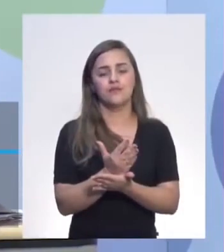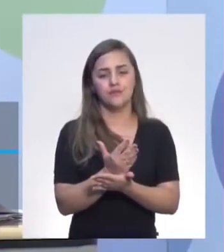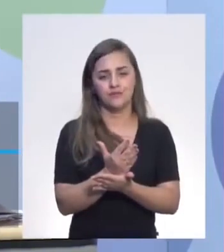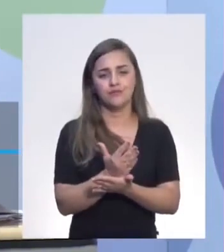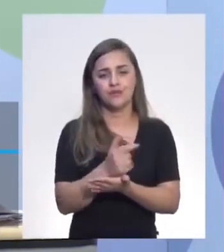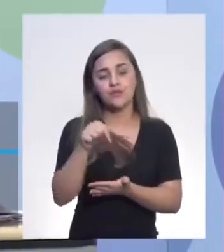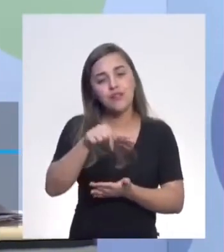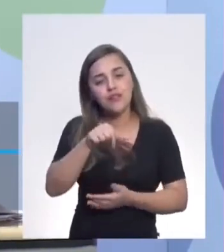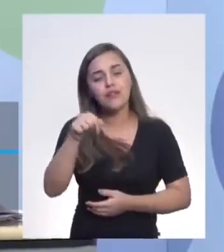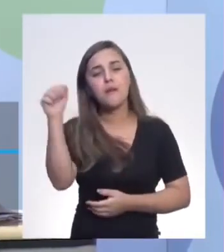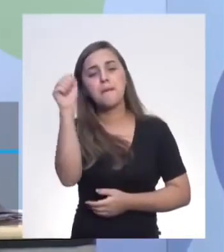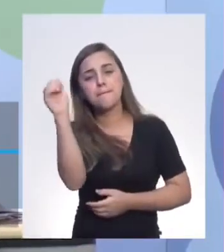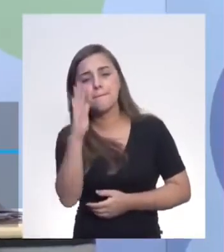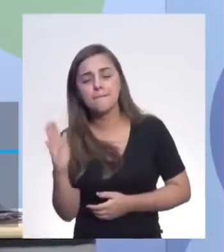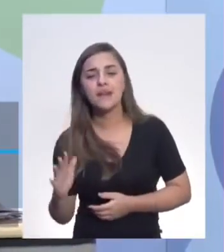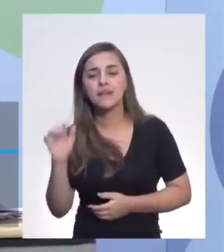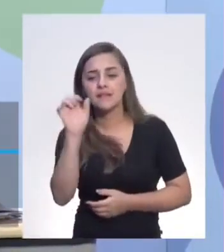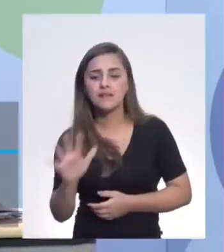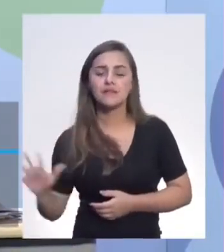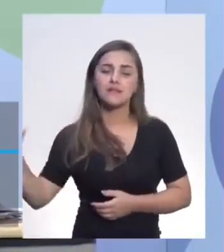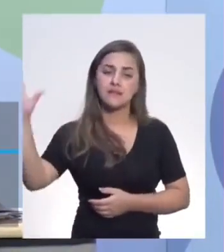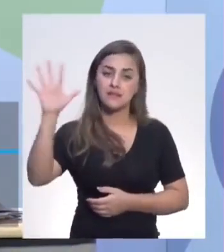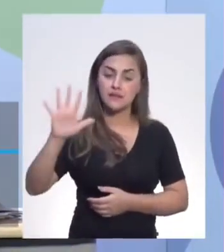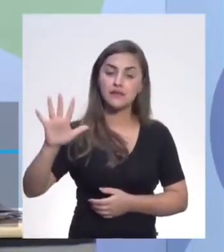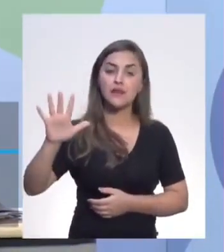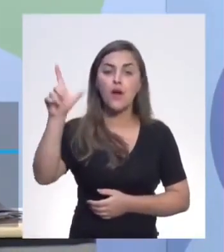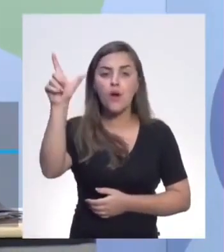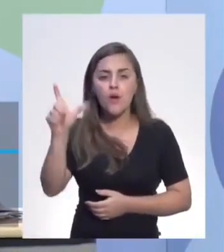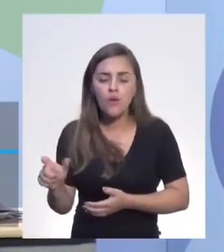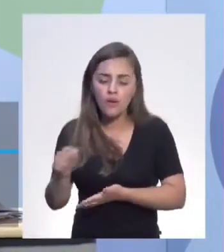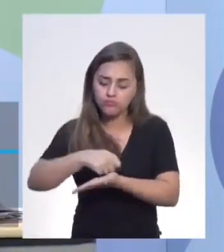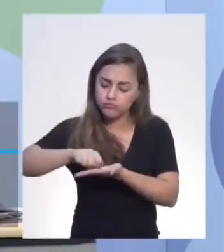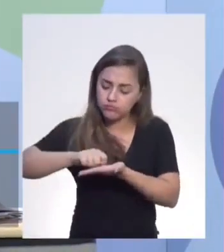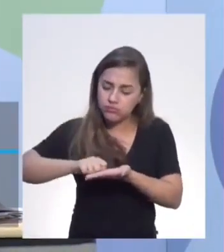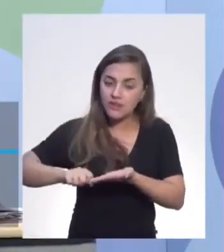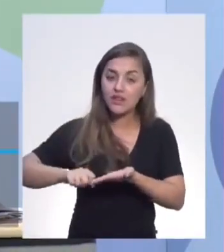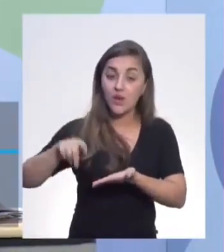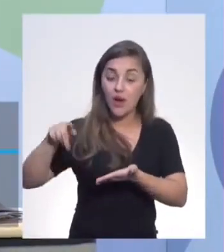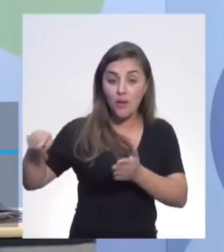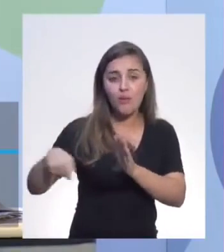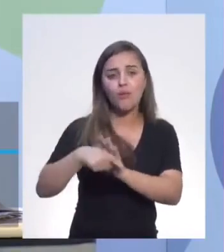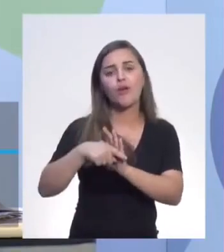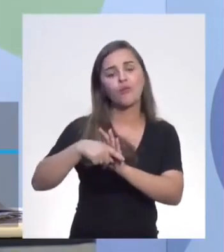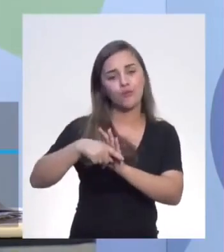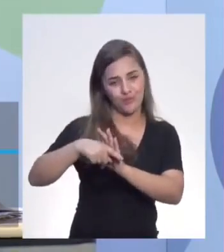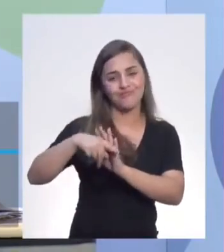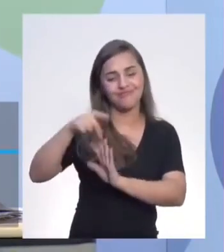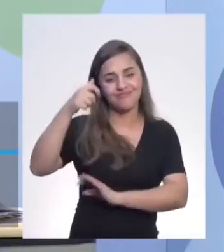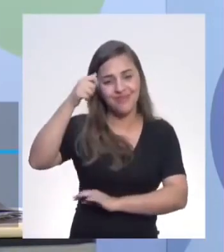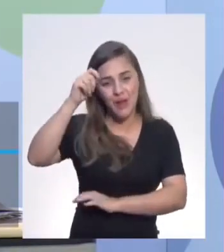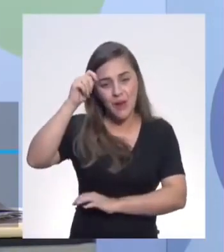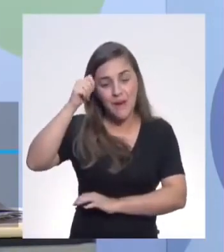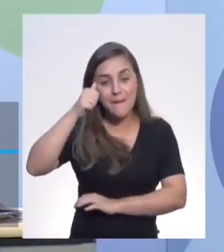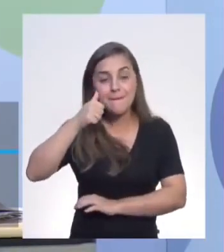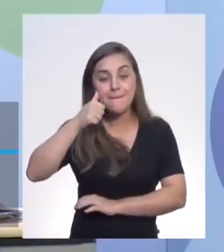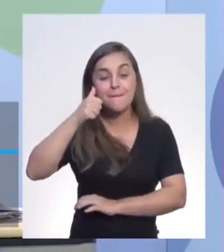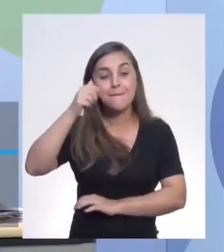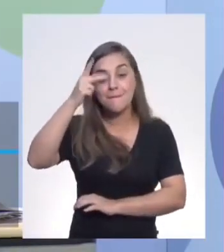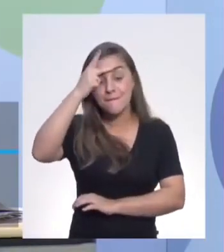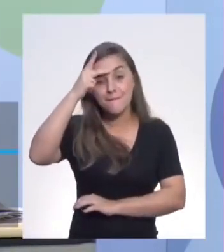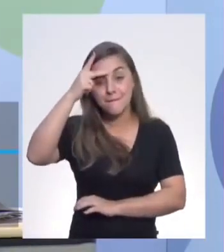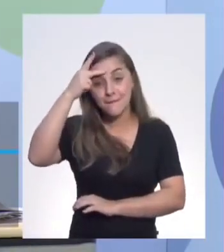produção brasileira, e que 93% dos autores são brancos. Por que não existe representatividade? Porque não